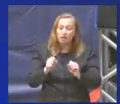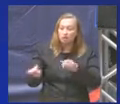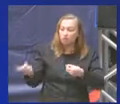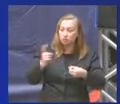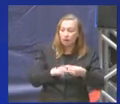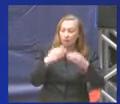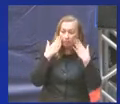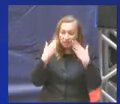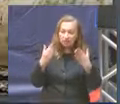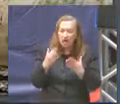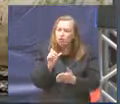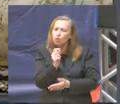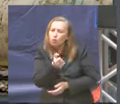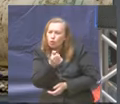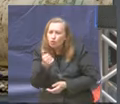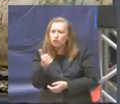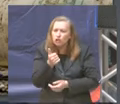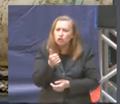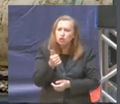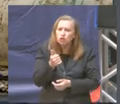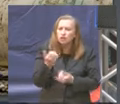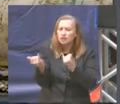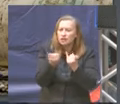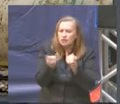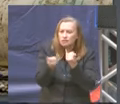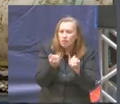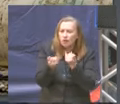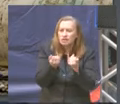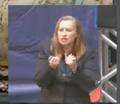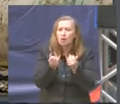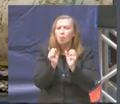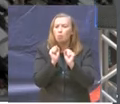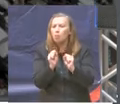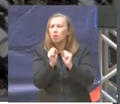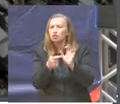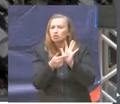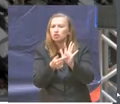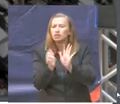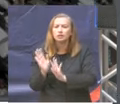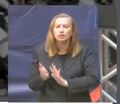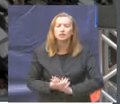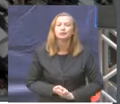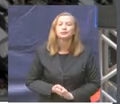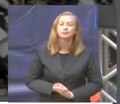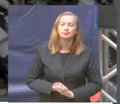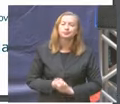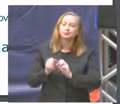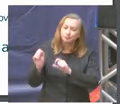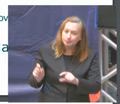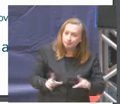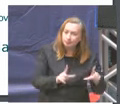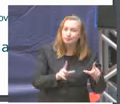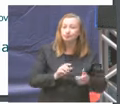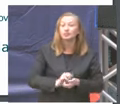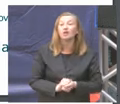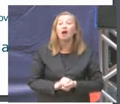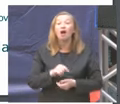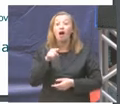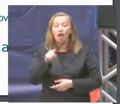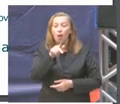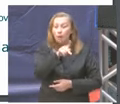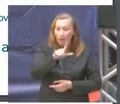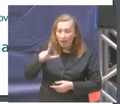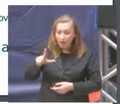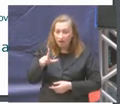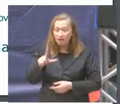apresentação, tem algum pouquinho dos dados dessa informação, pode passar, né? Pode ir passando. Aí o PL,